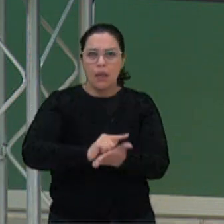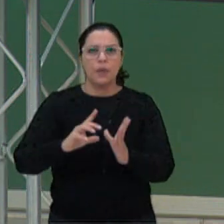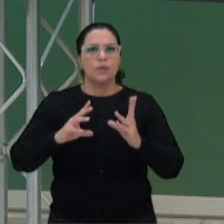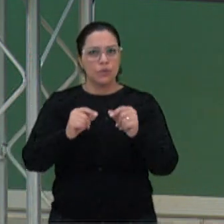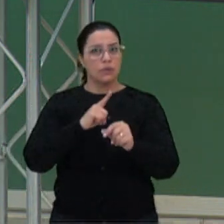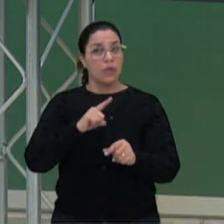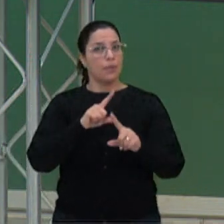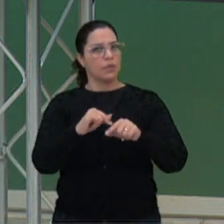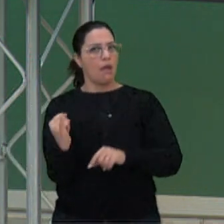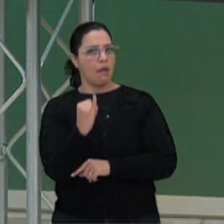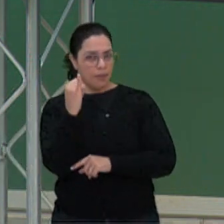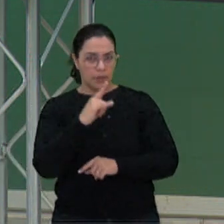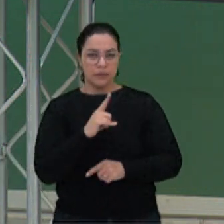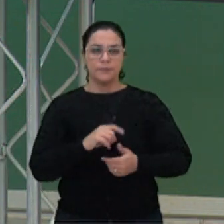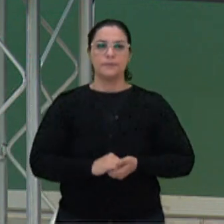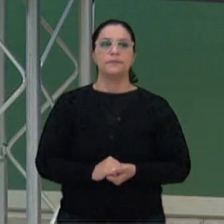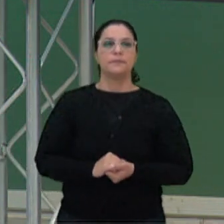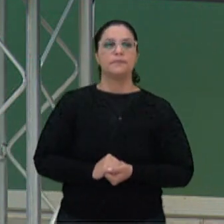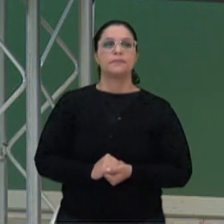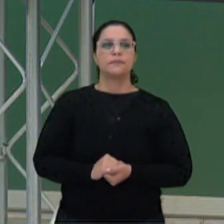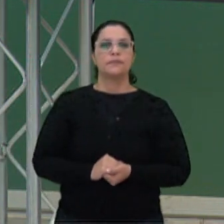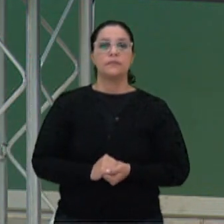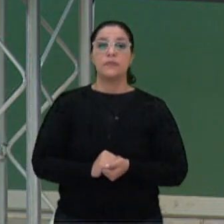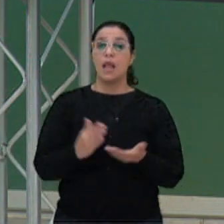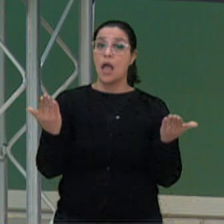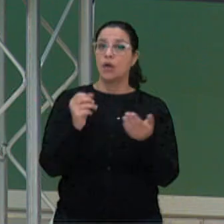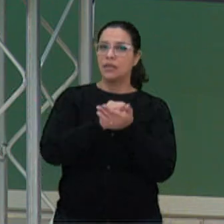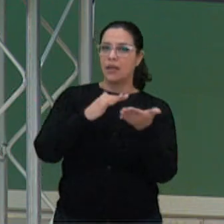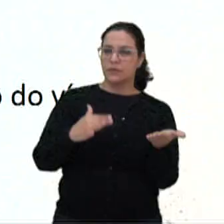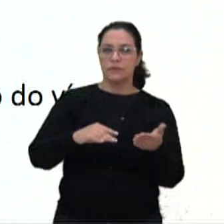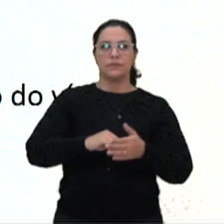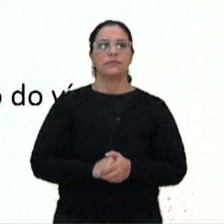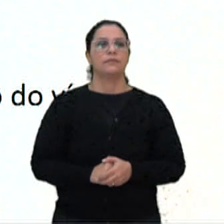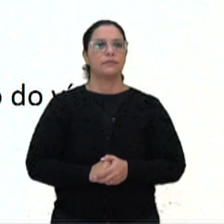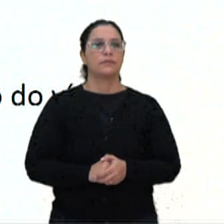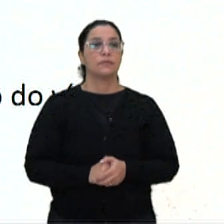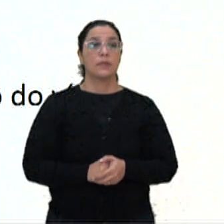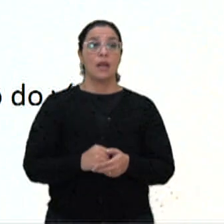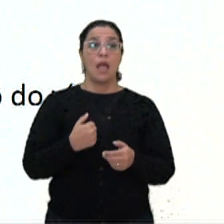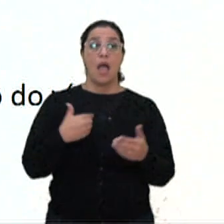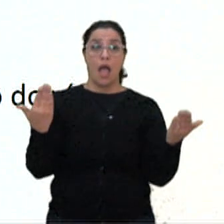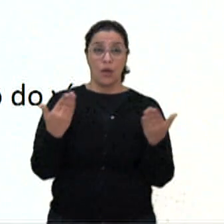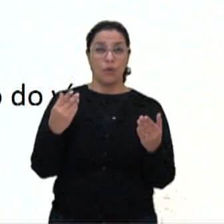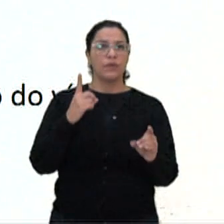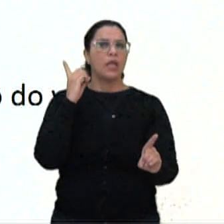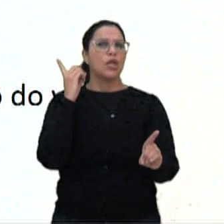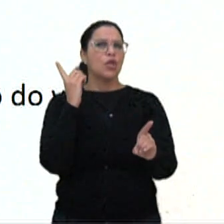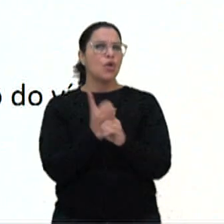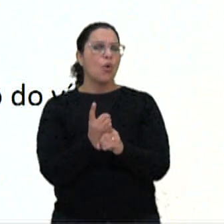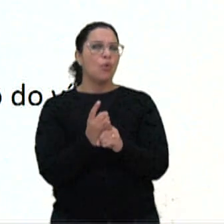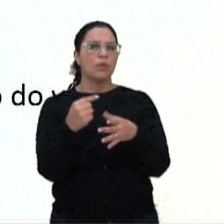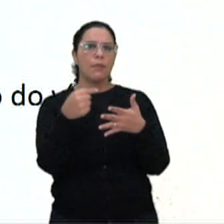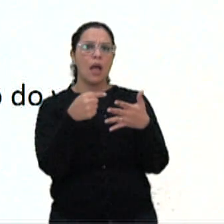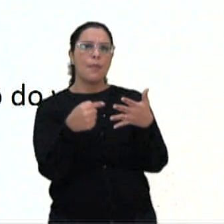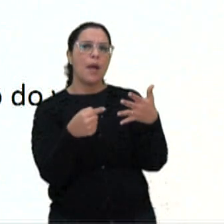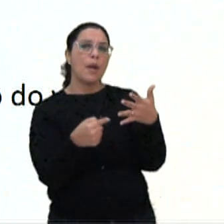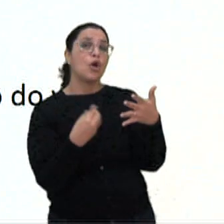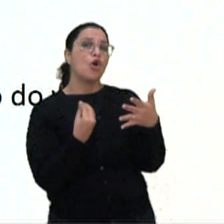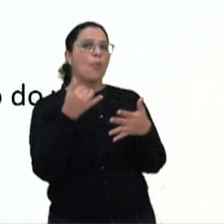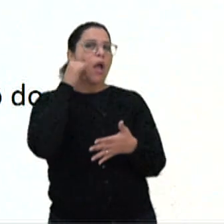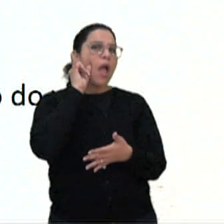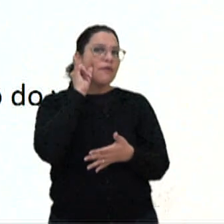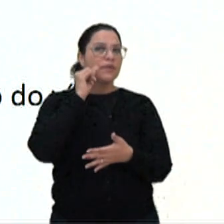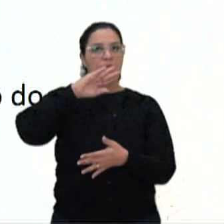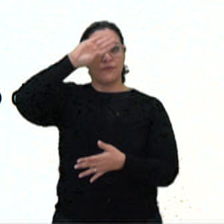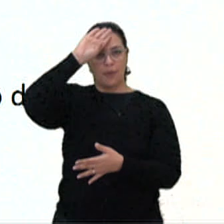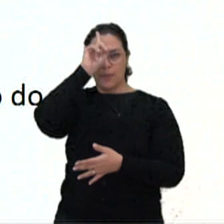parada. Isso é bem importante, gente. Um exercício agora. Abaixo encontram-se várias formas de prevenção contra a